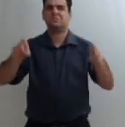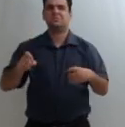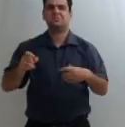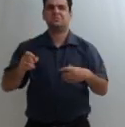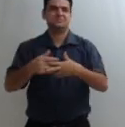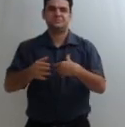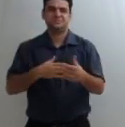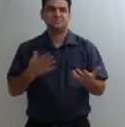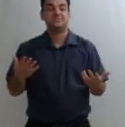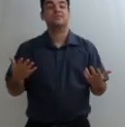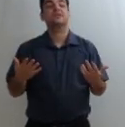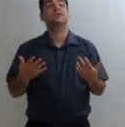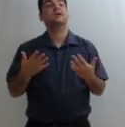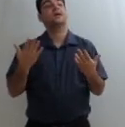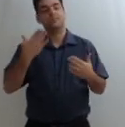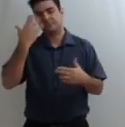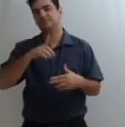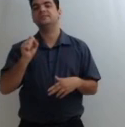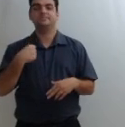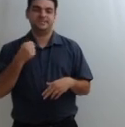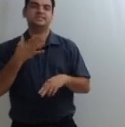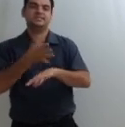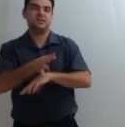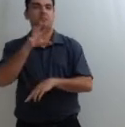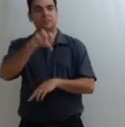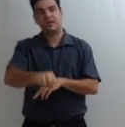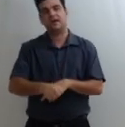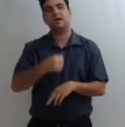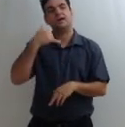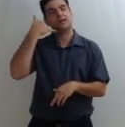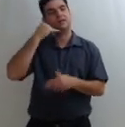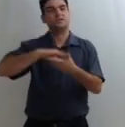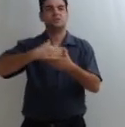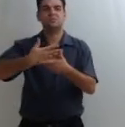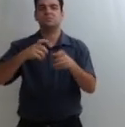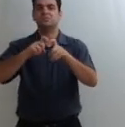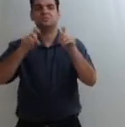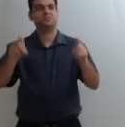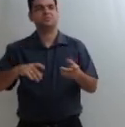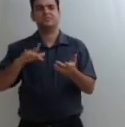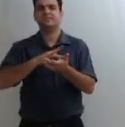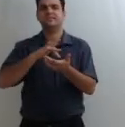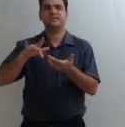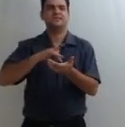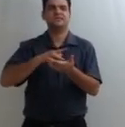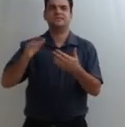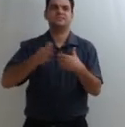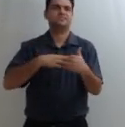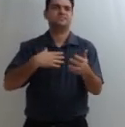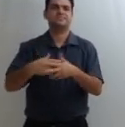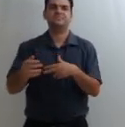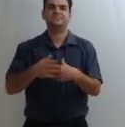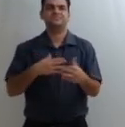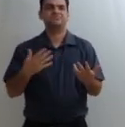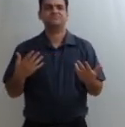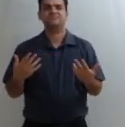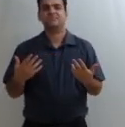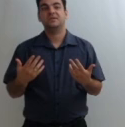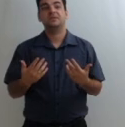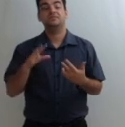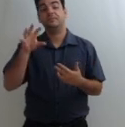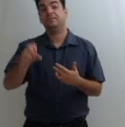foi justificada a apreensão de aparelhos de telefonia, computadores, notebooks, tablets, enfim, HDs e